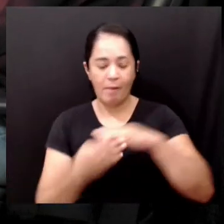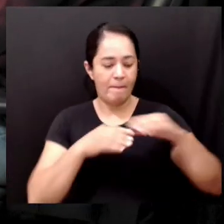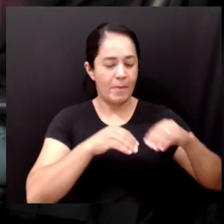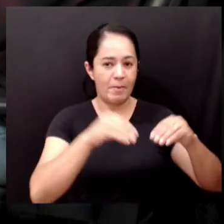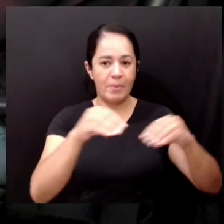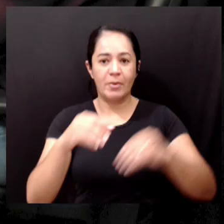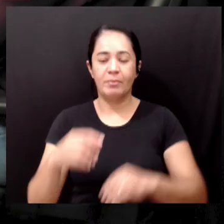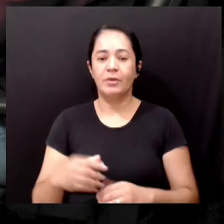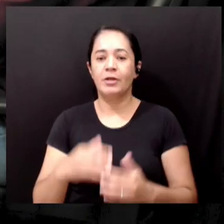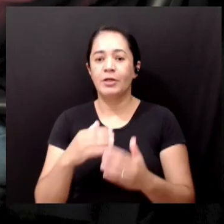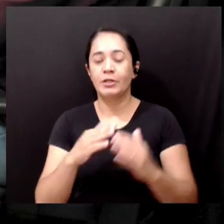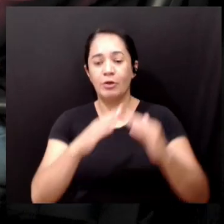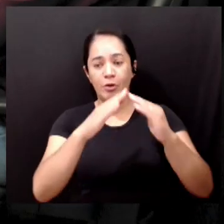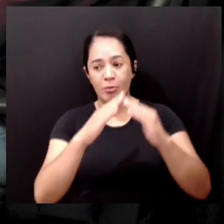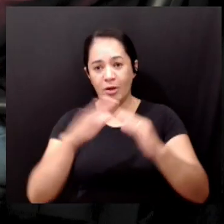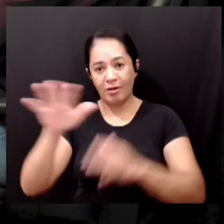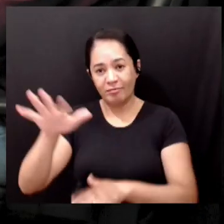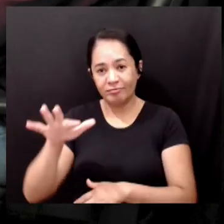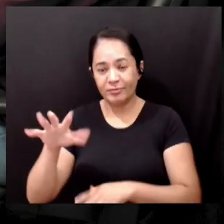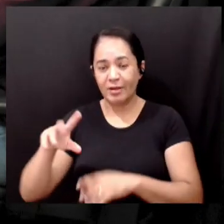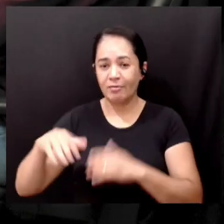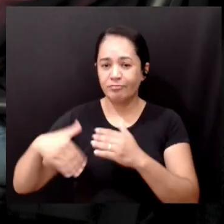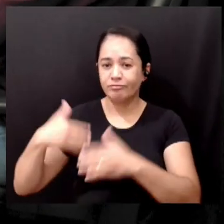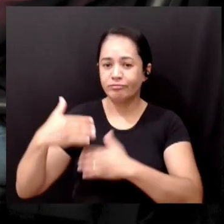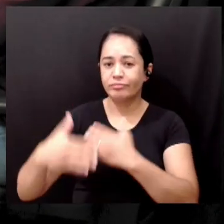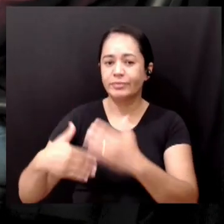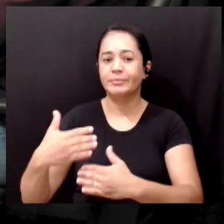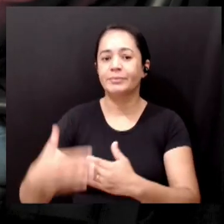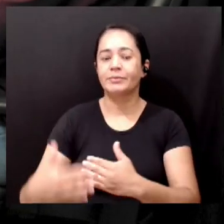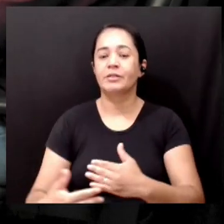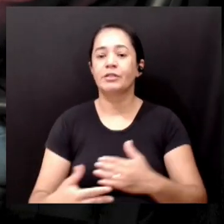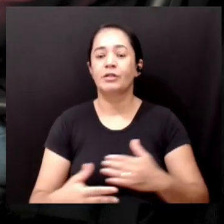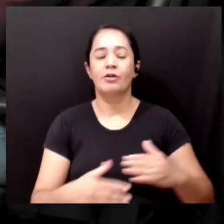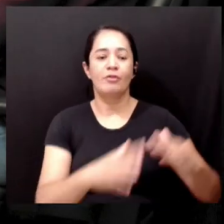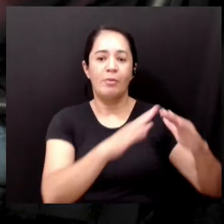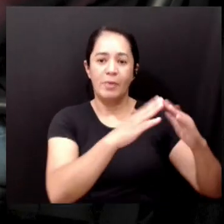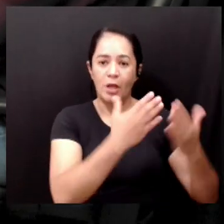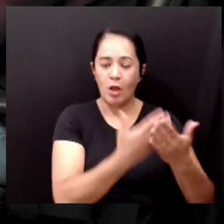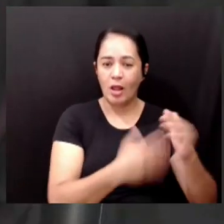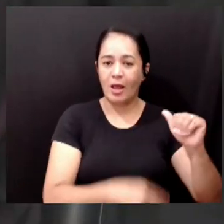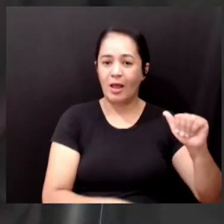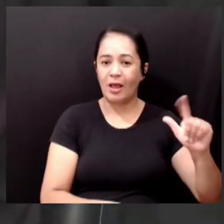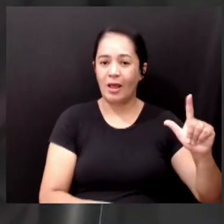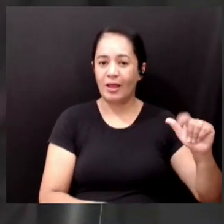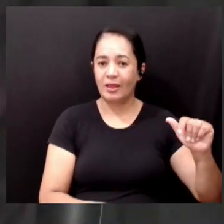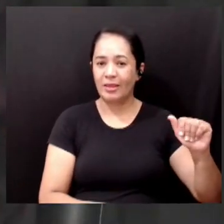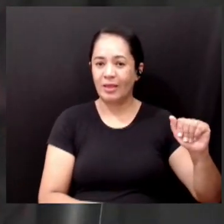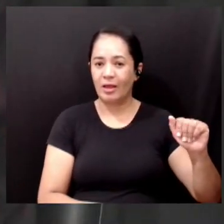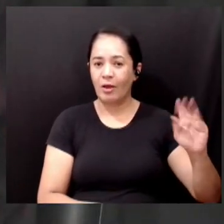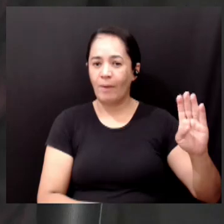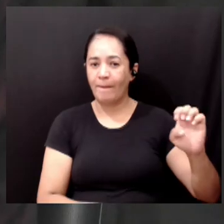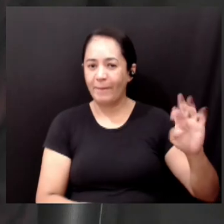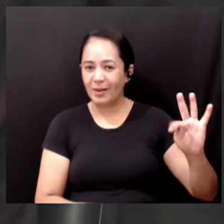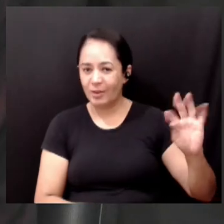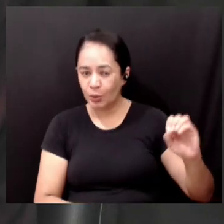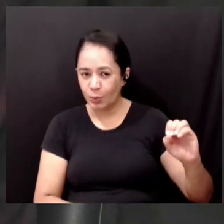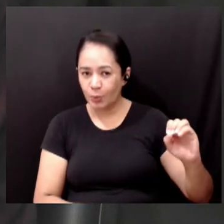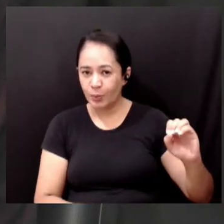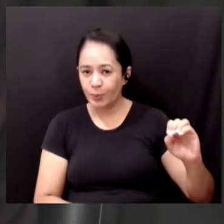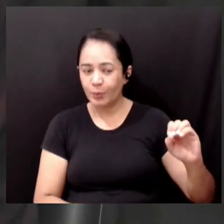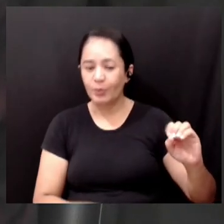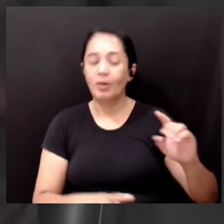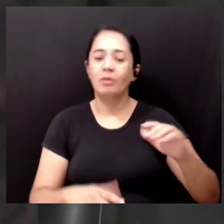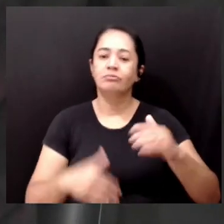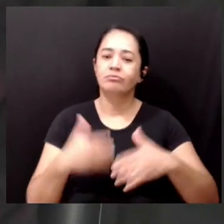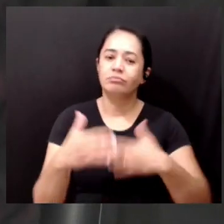Bento. Depois eu fui pro Adalberto, minha família tinha se mudado pro Taquaral. Tá. Depois eu fui